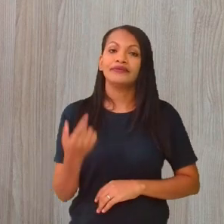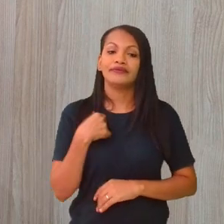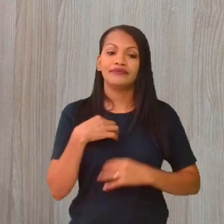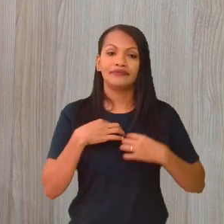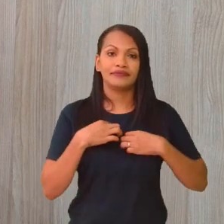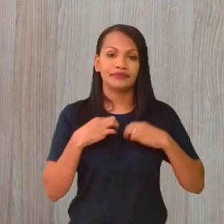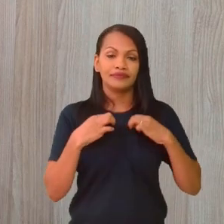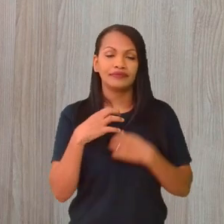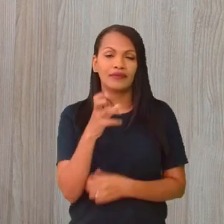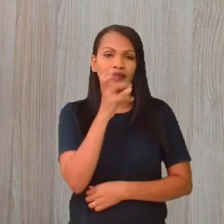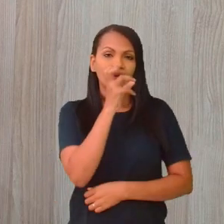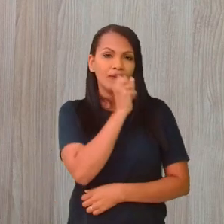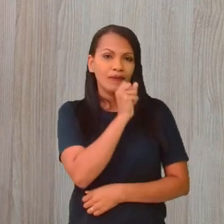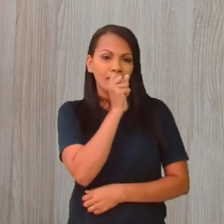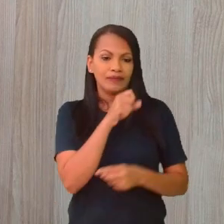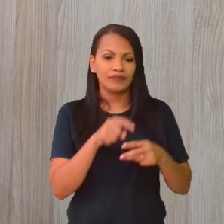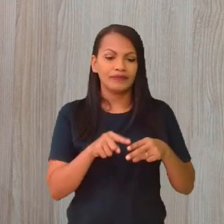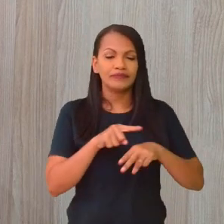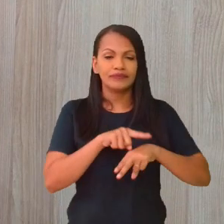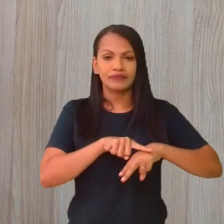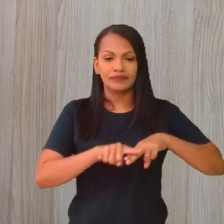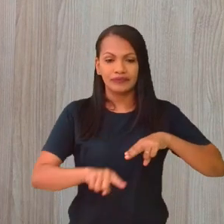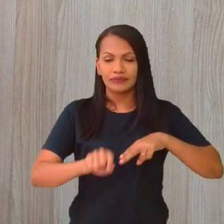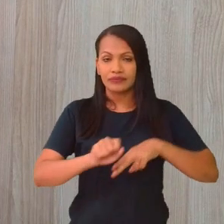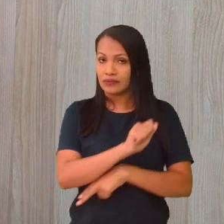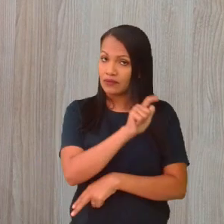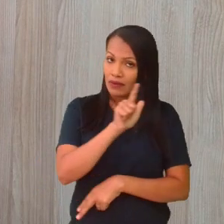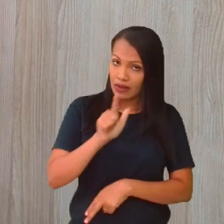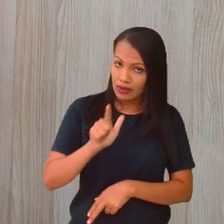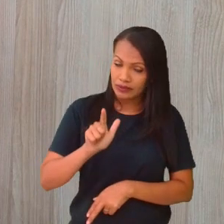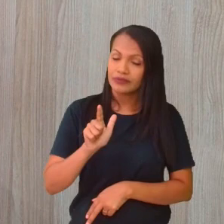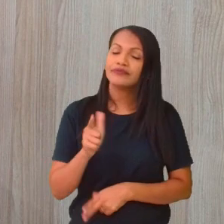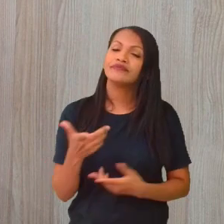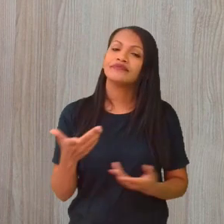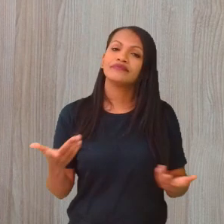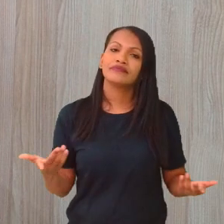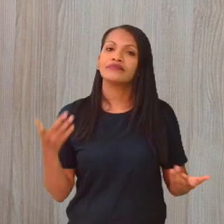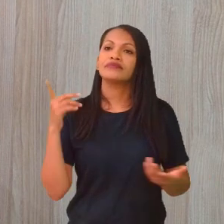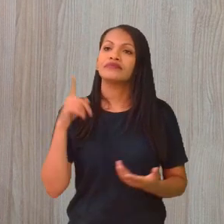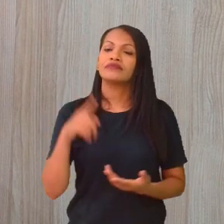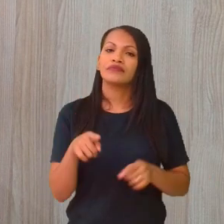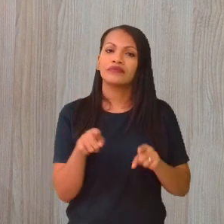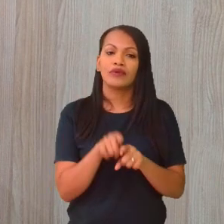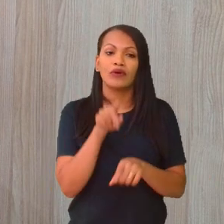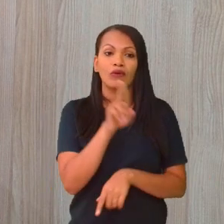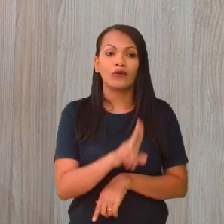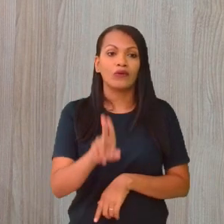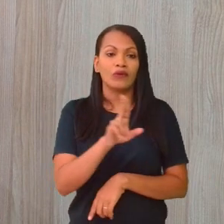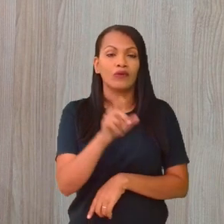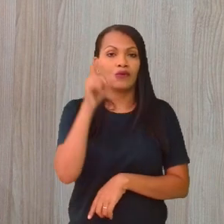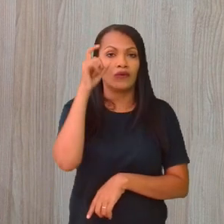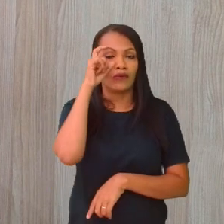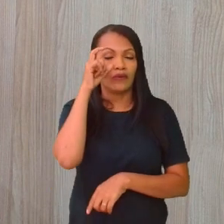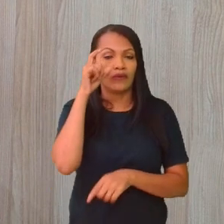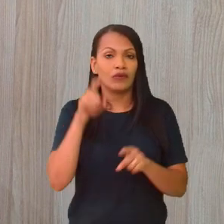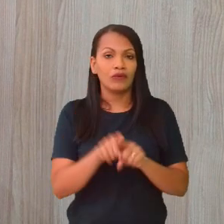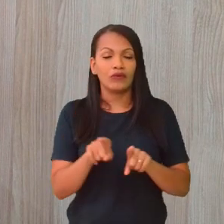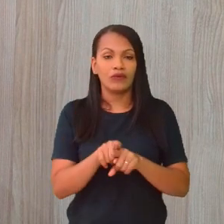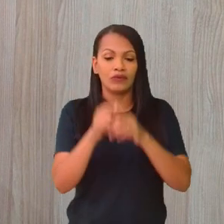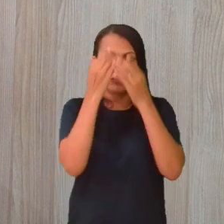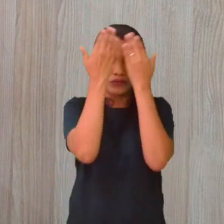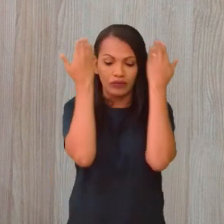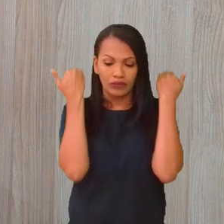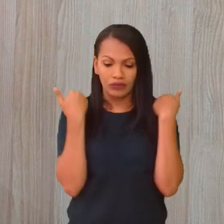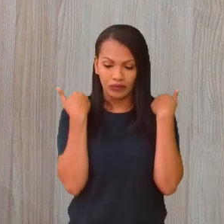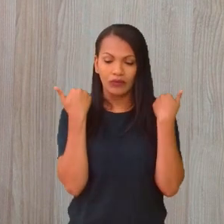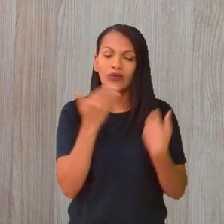visto blusa laranja, calça jeans azul, uso óculos, tenho cabelo tamanho médio, tenho